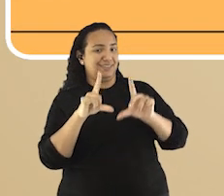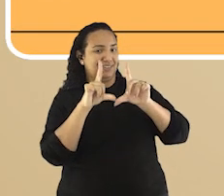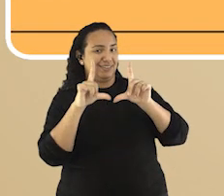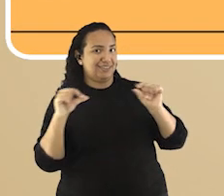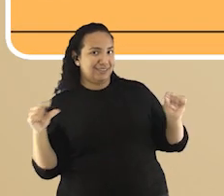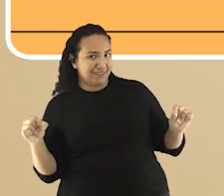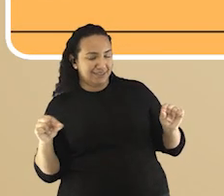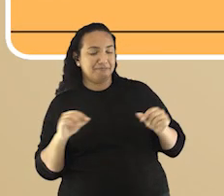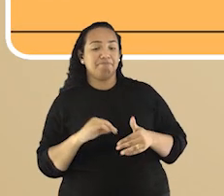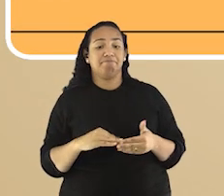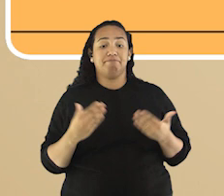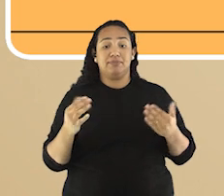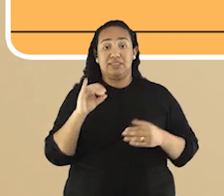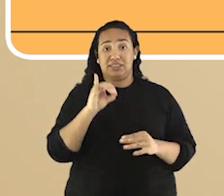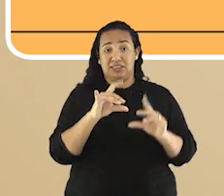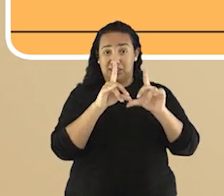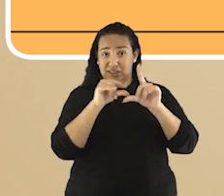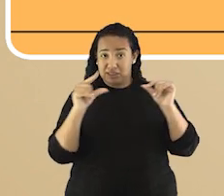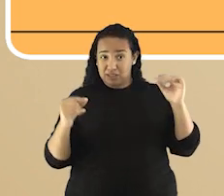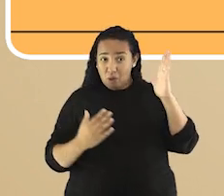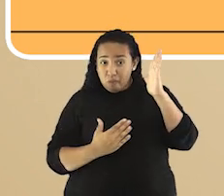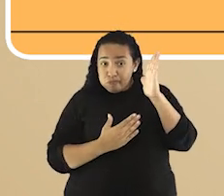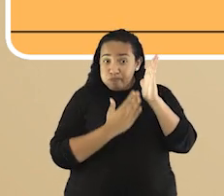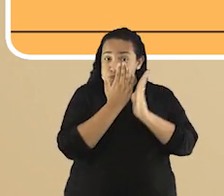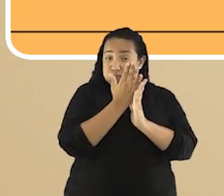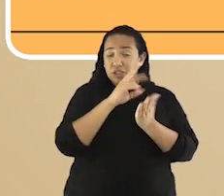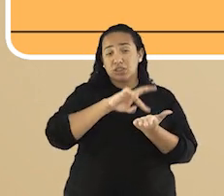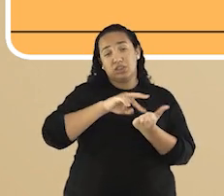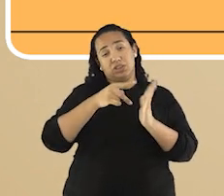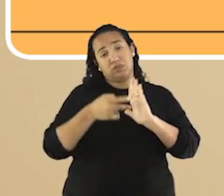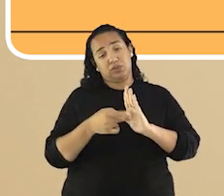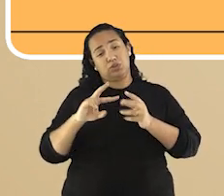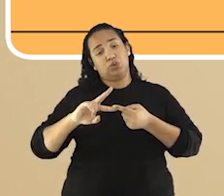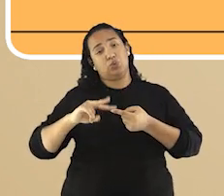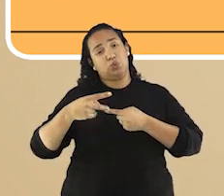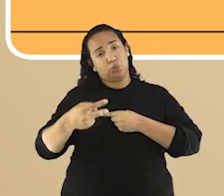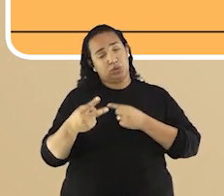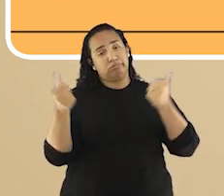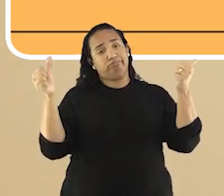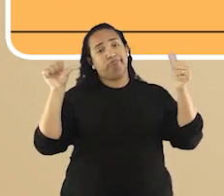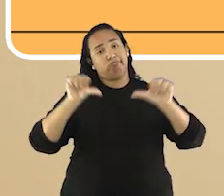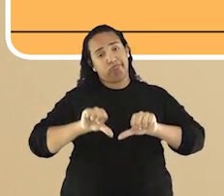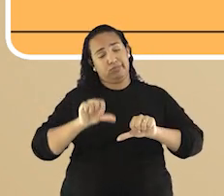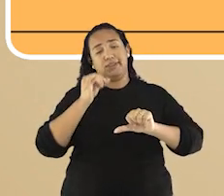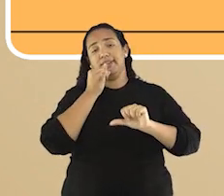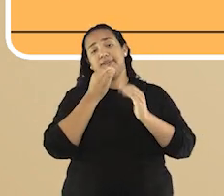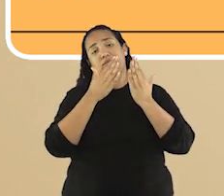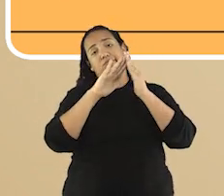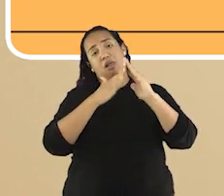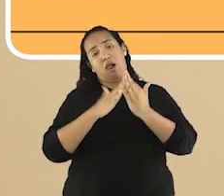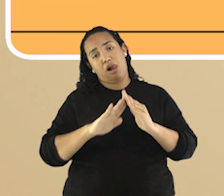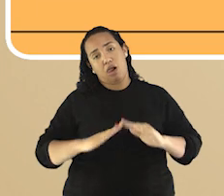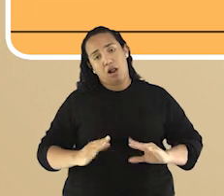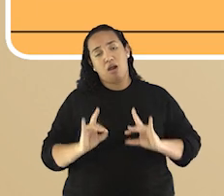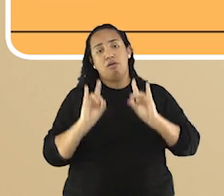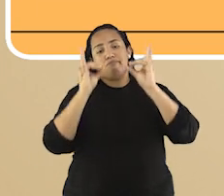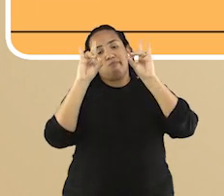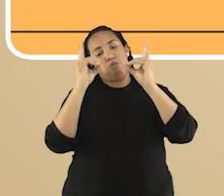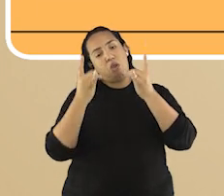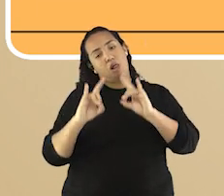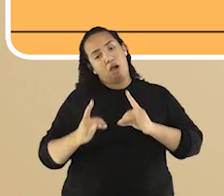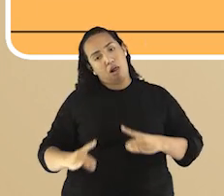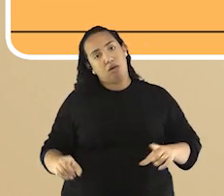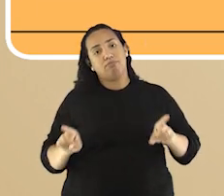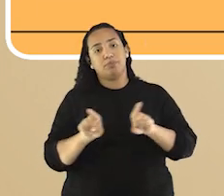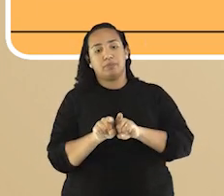escala, maior os impactos da destruição, e as consequências são casas e prédios totalmente destruídos. As pontes